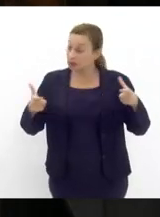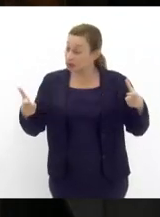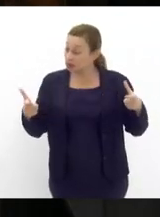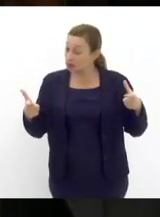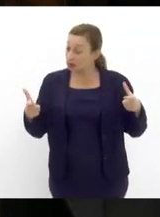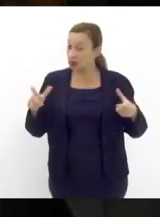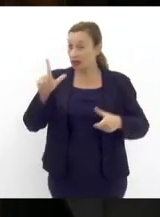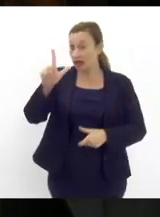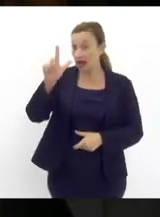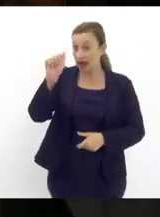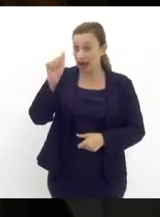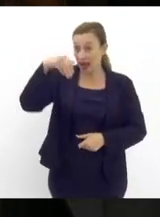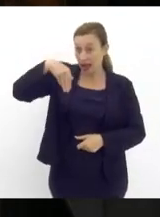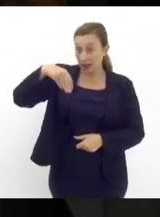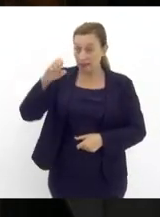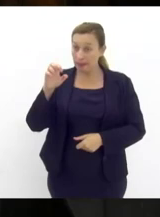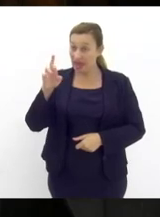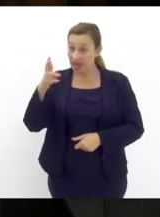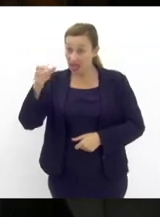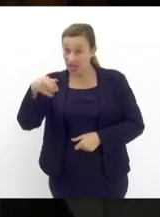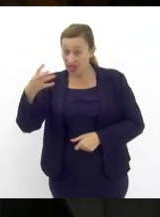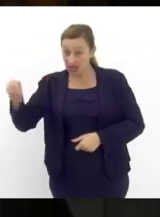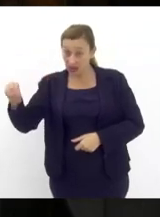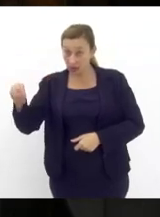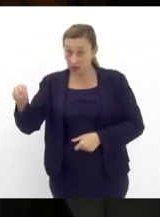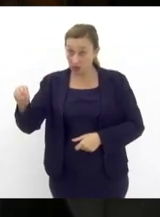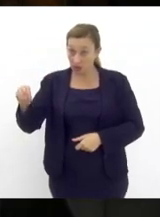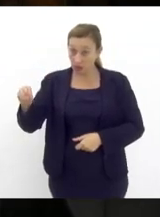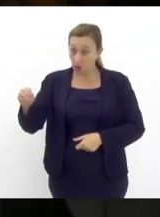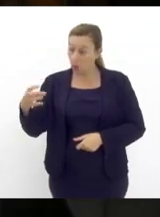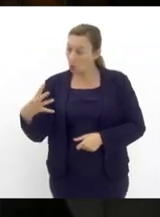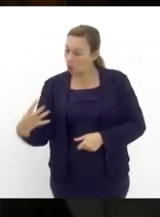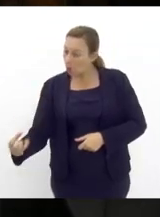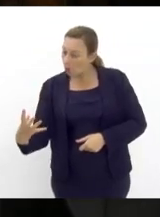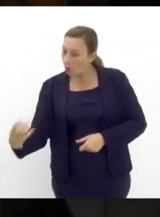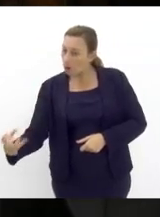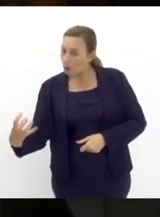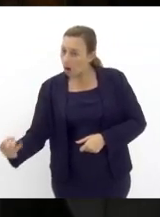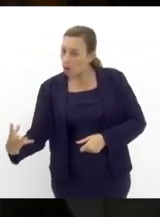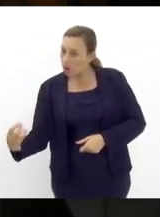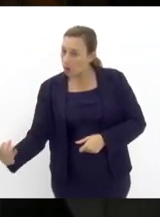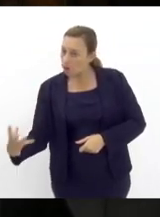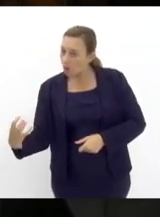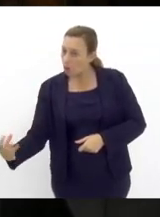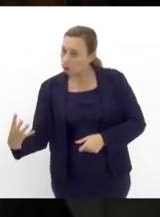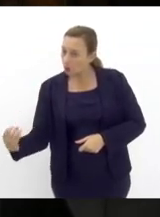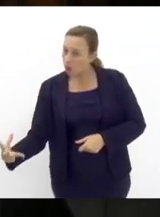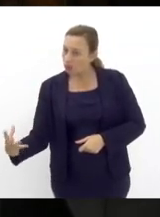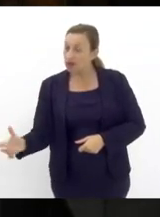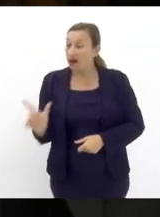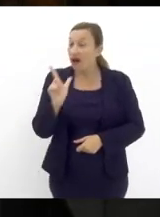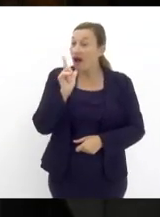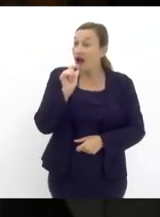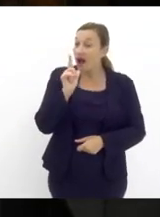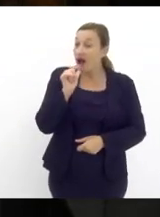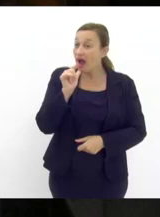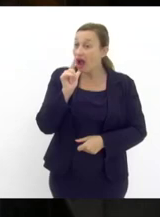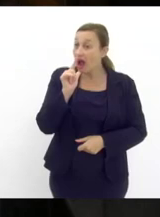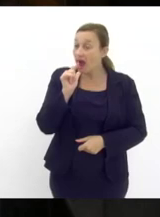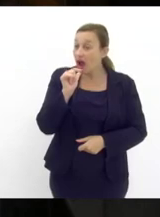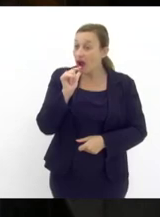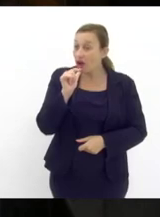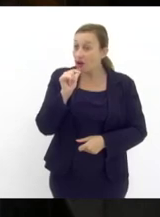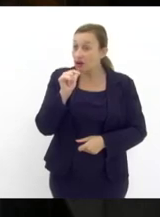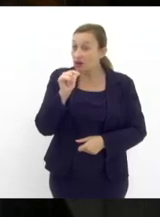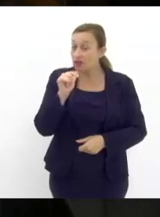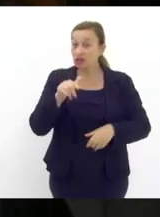Lameirão que bombeia a água por Guandu para toda região de jacaré Paguá zona